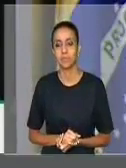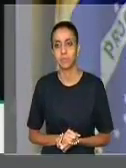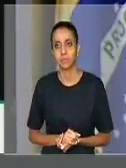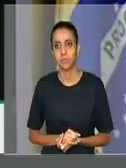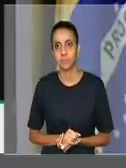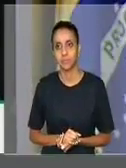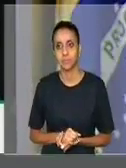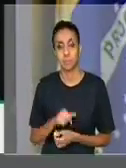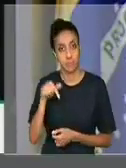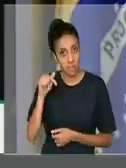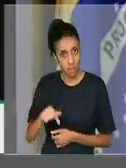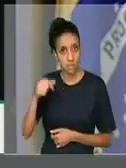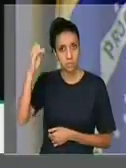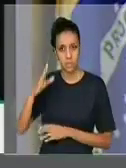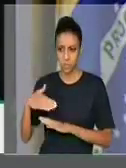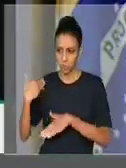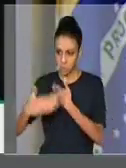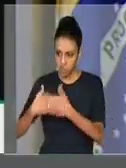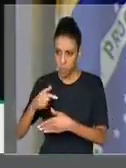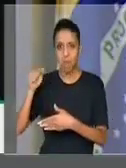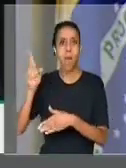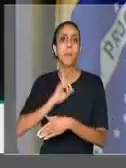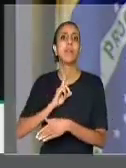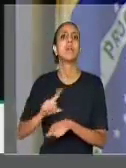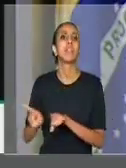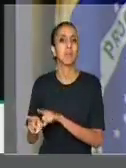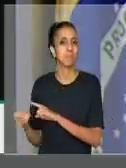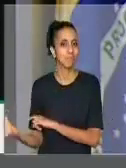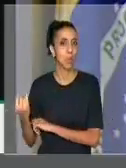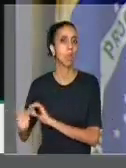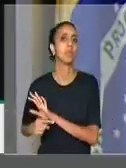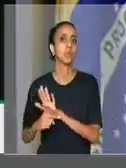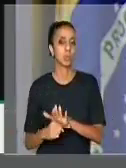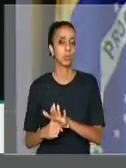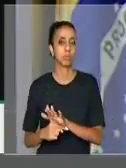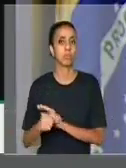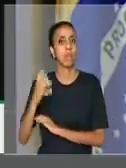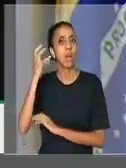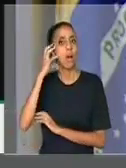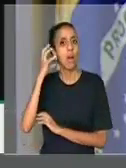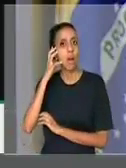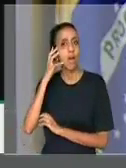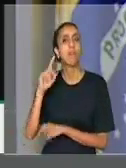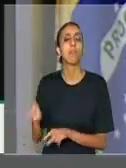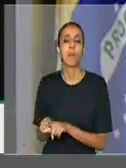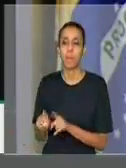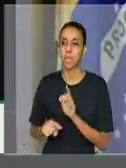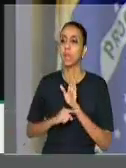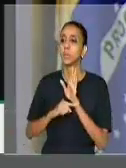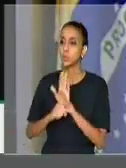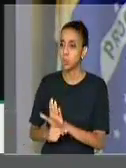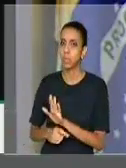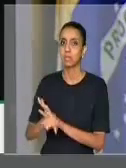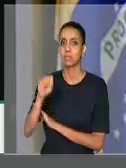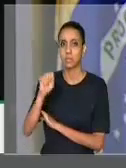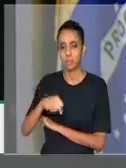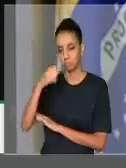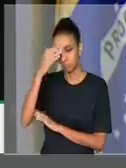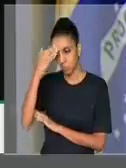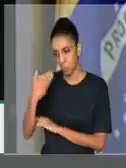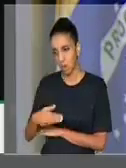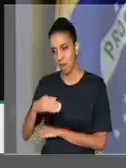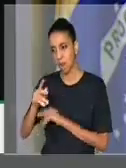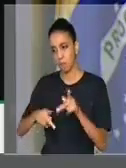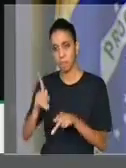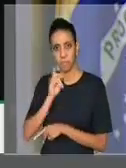história do brasil passa por minas gerais e rádio itatiaia ao longo da sua história tem dado uma contribuição positiva para honrar os mineiros